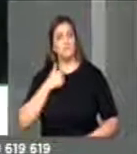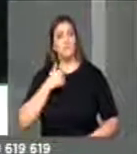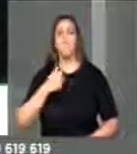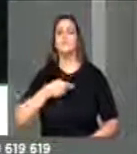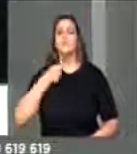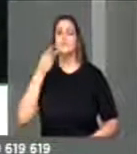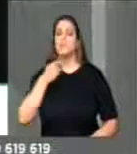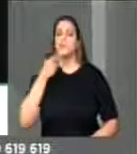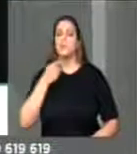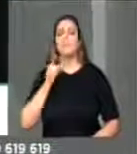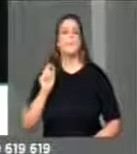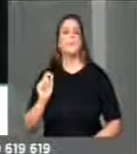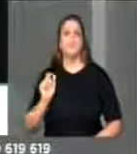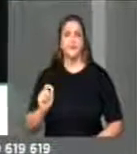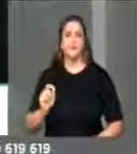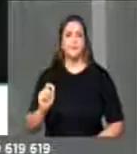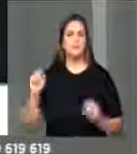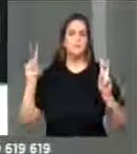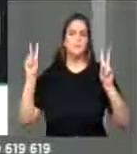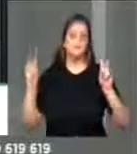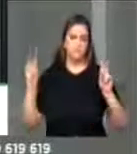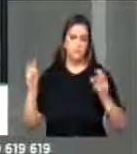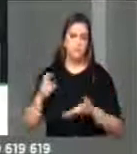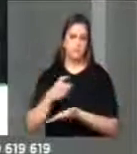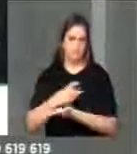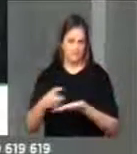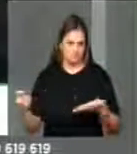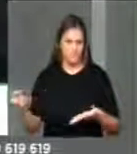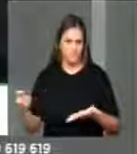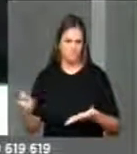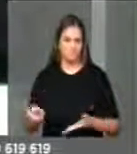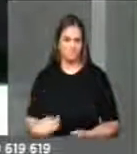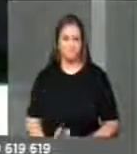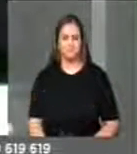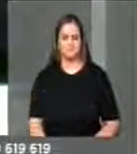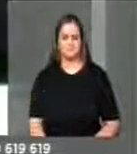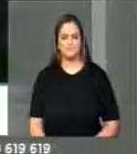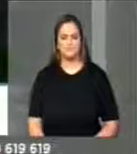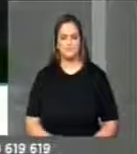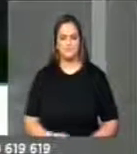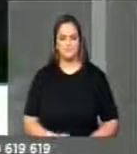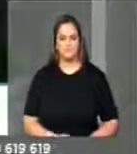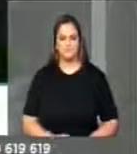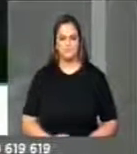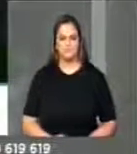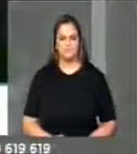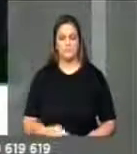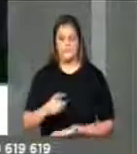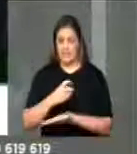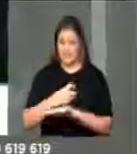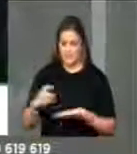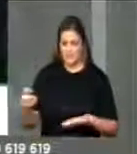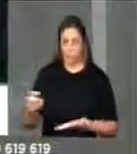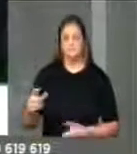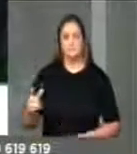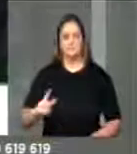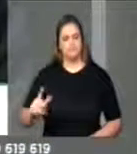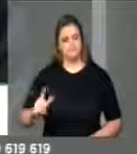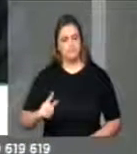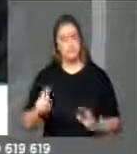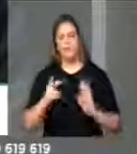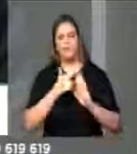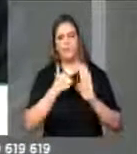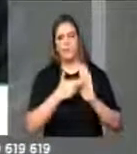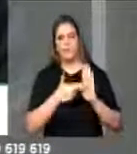sobre todo este processo do impeachment. O impeachment inserido na Constituição brasileira